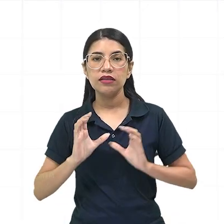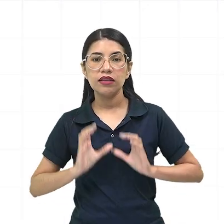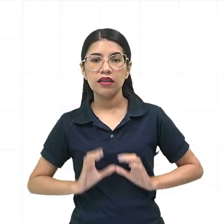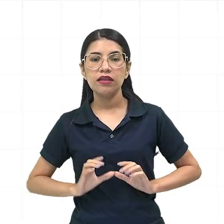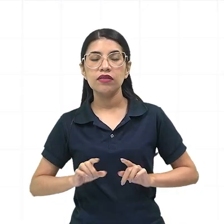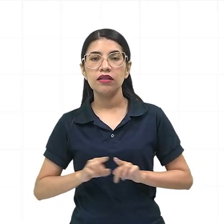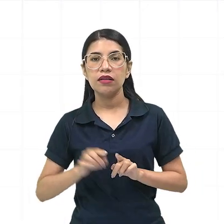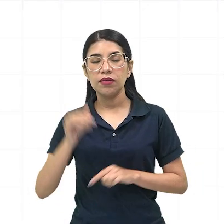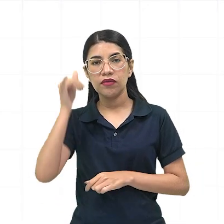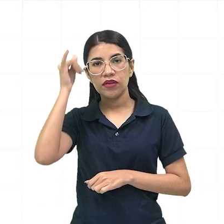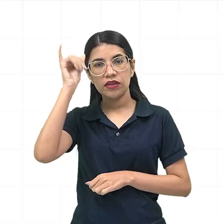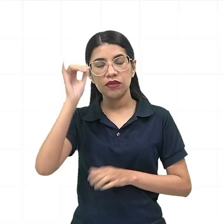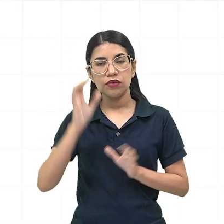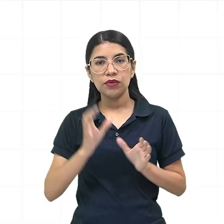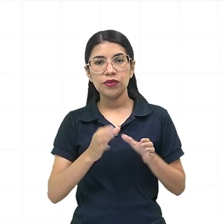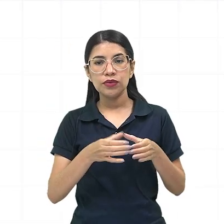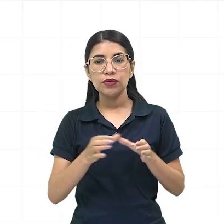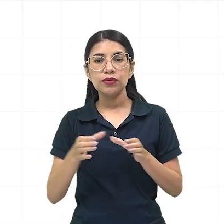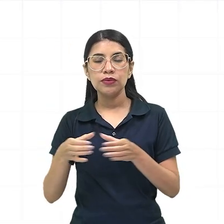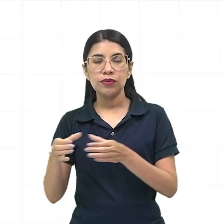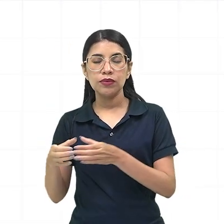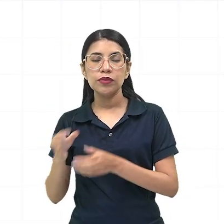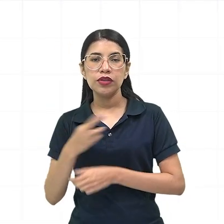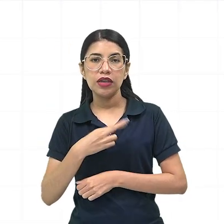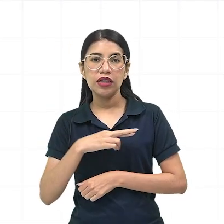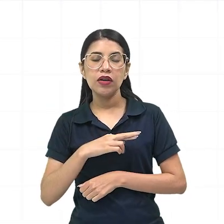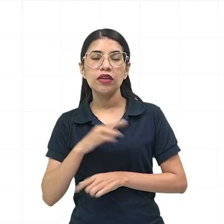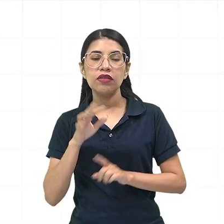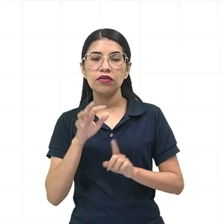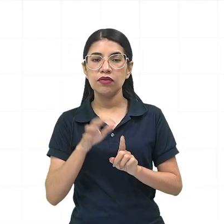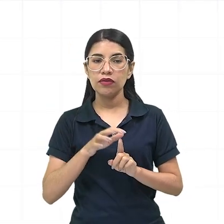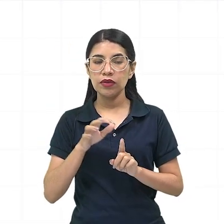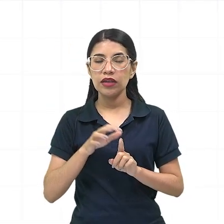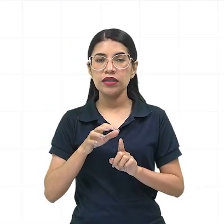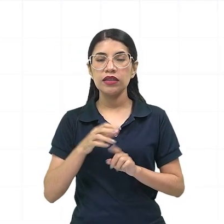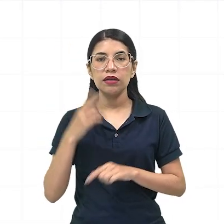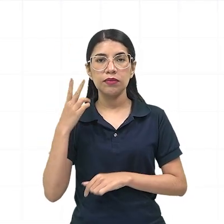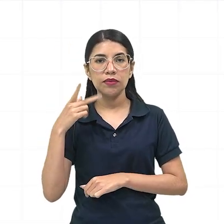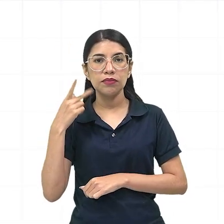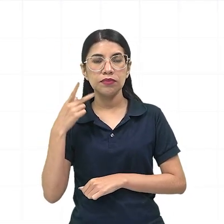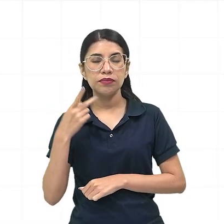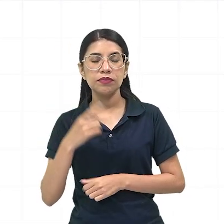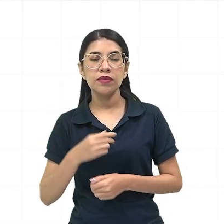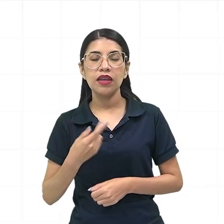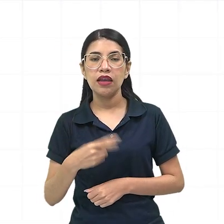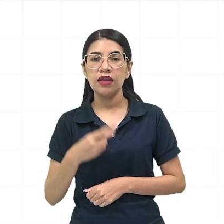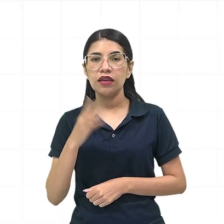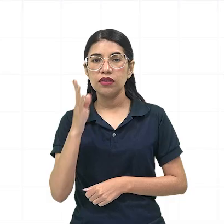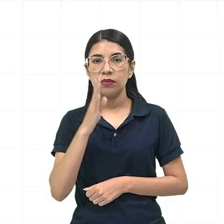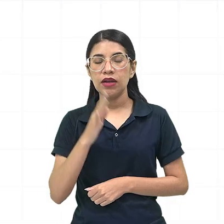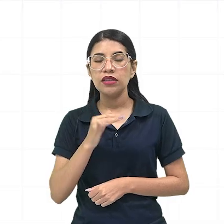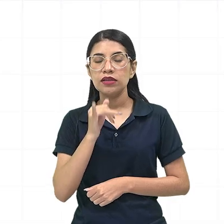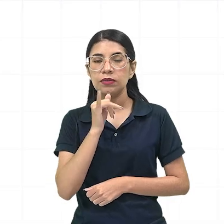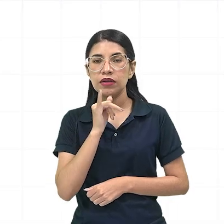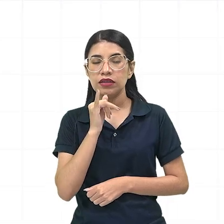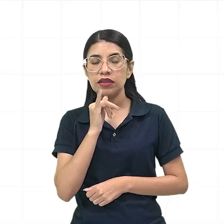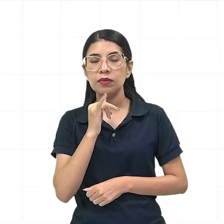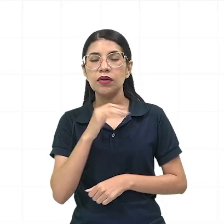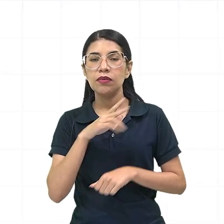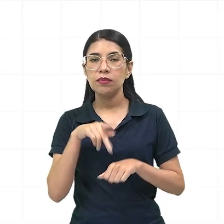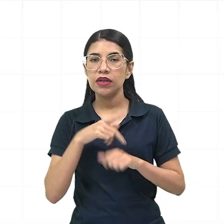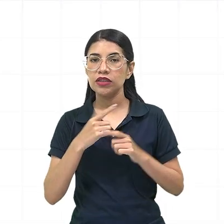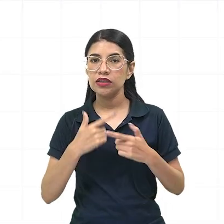cidadão, evitando que grupos religiosos exerçam interferência em questões políticas. O Brasil é um